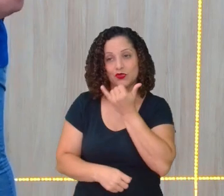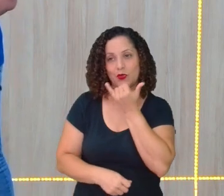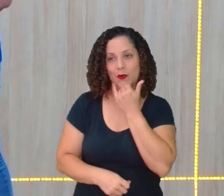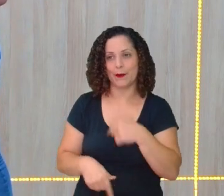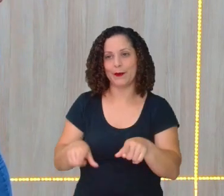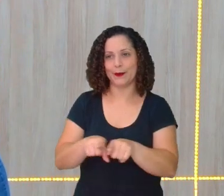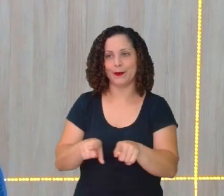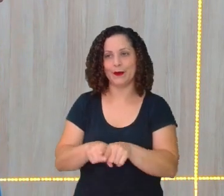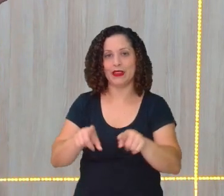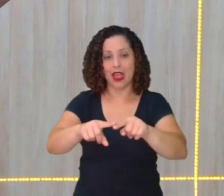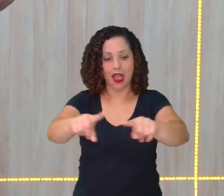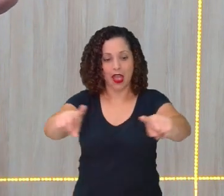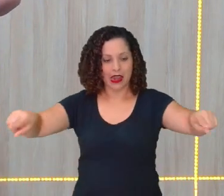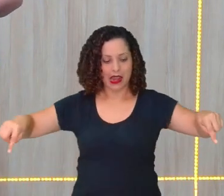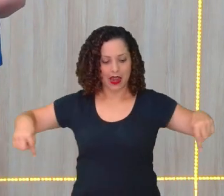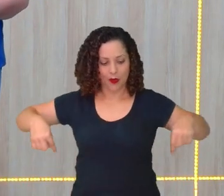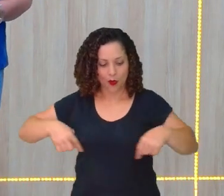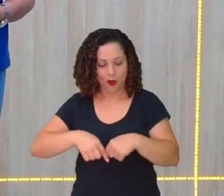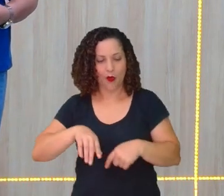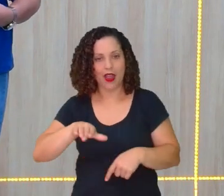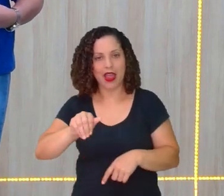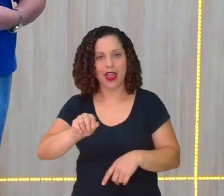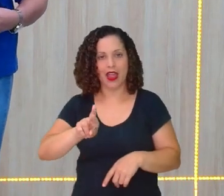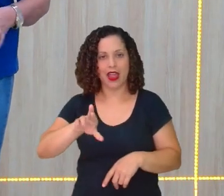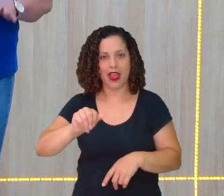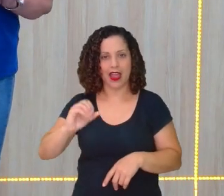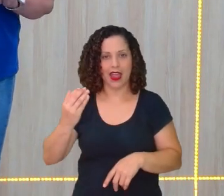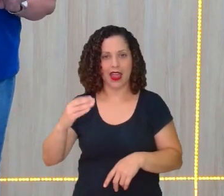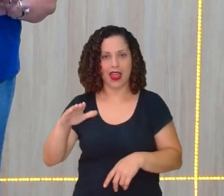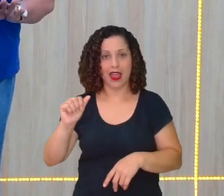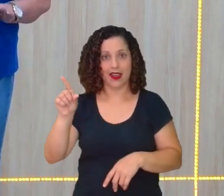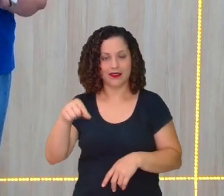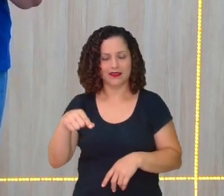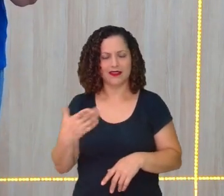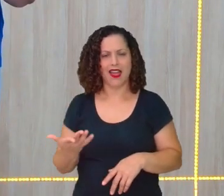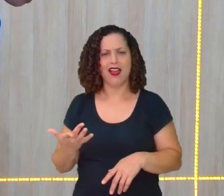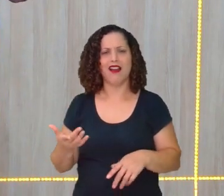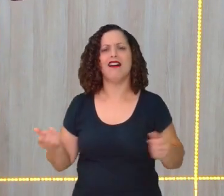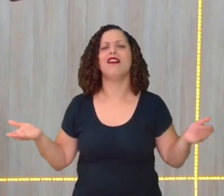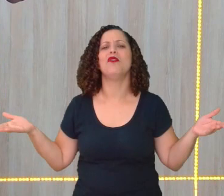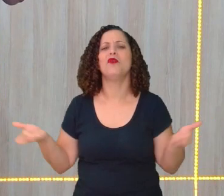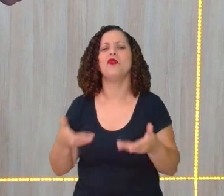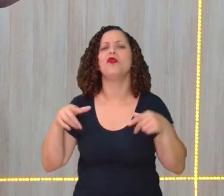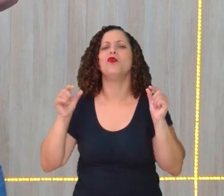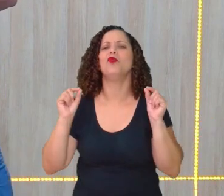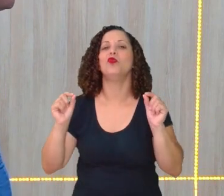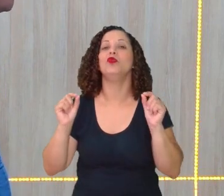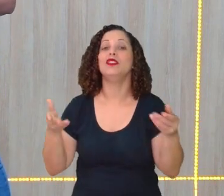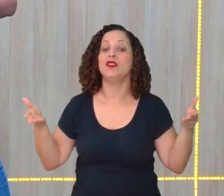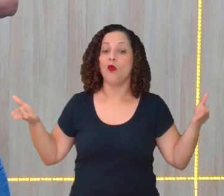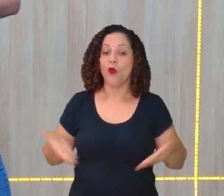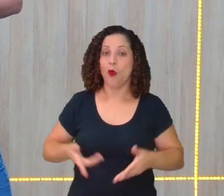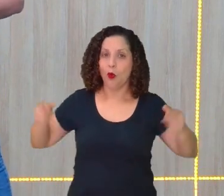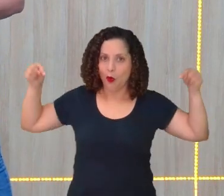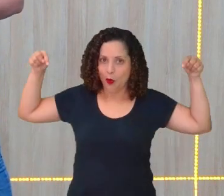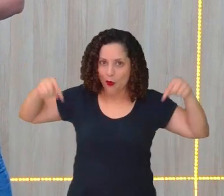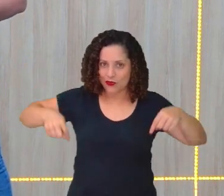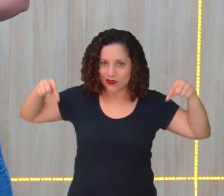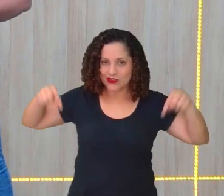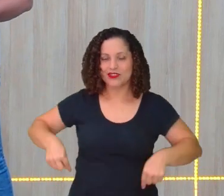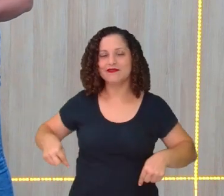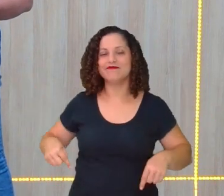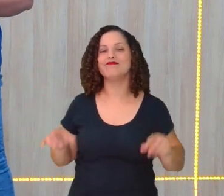a Lagoa do Araçá, o Açude de Apipucos. Mas o que é que nós temos para hoje em relação aí a